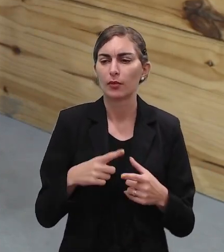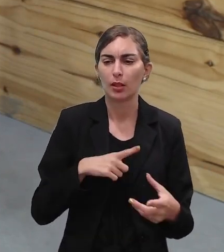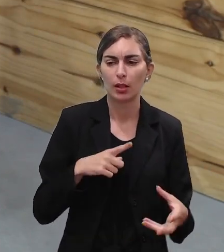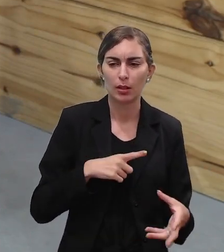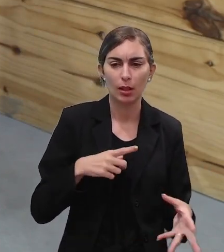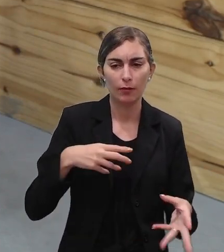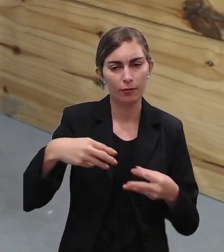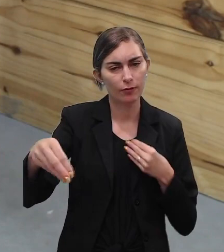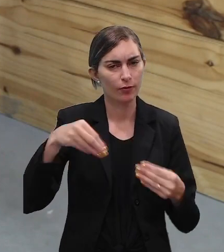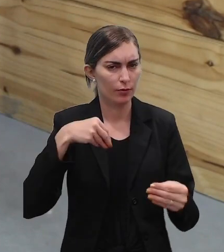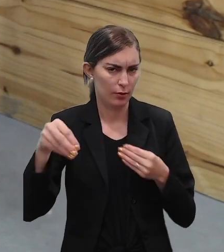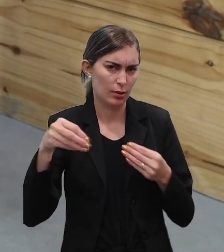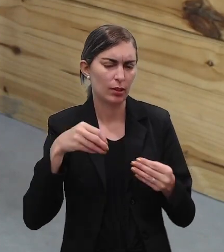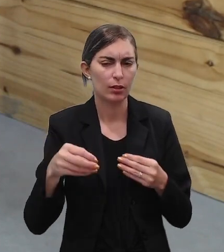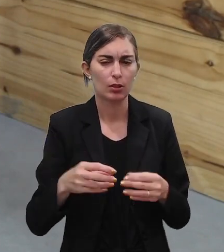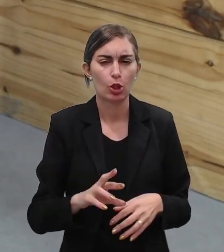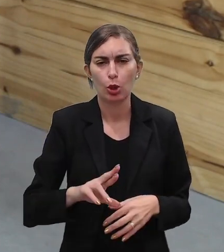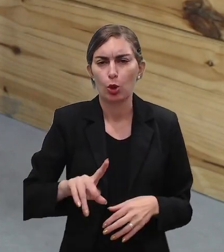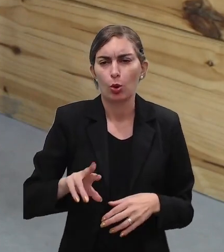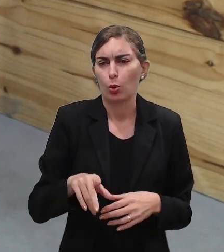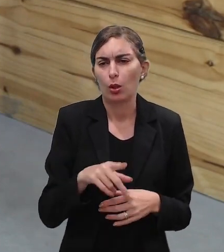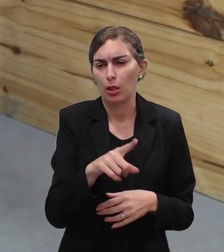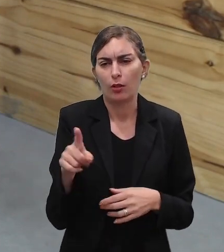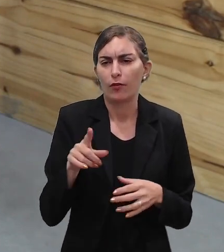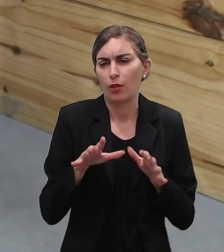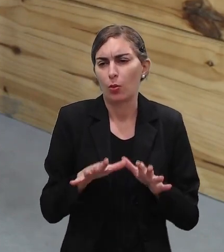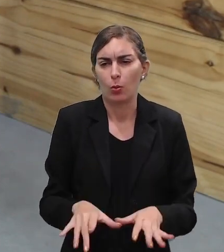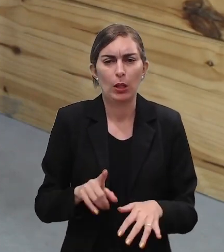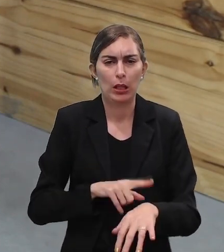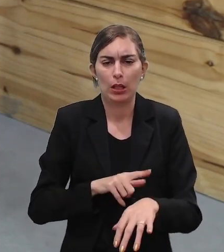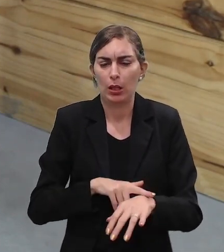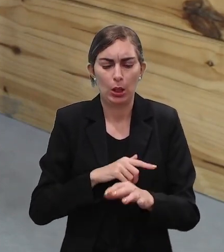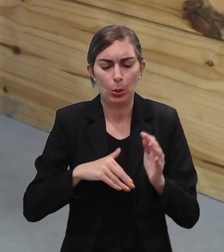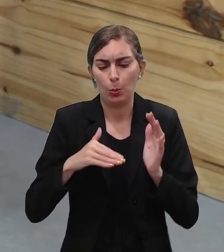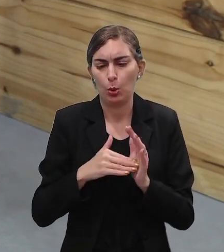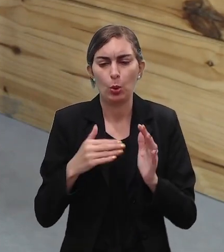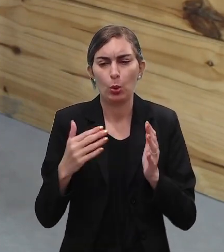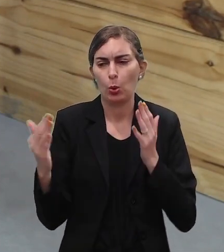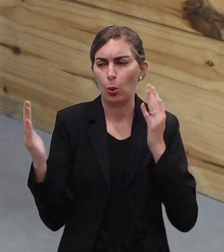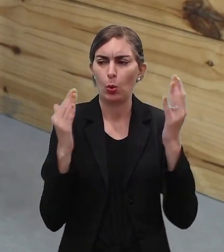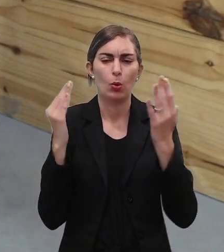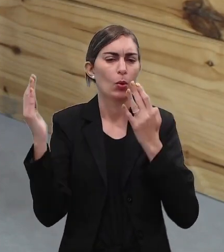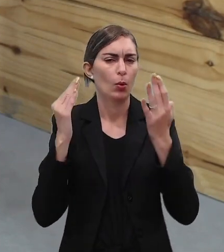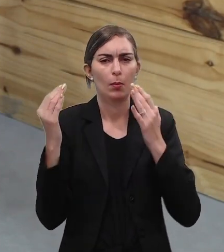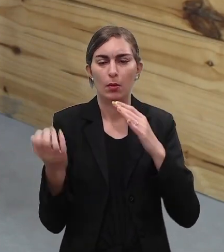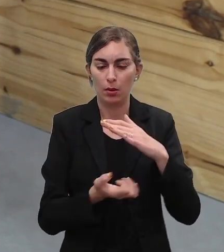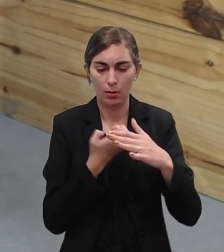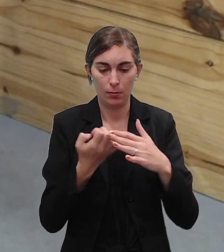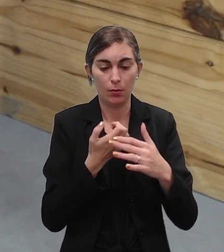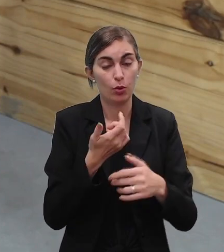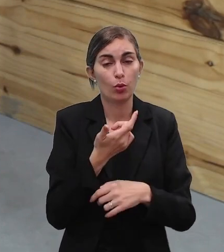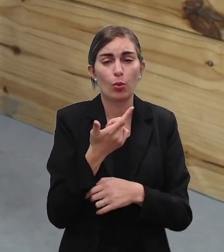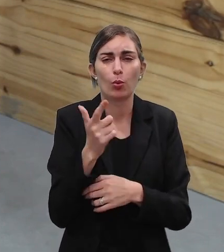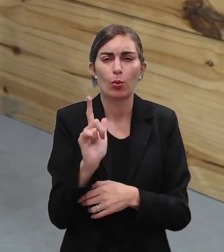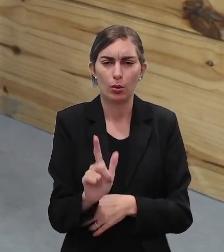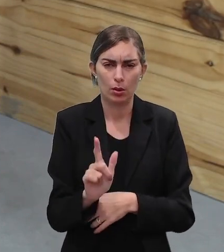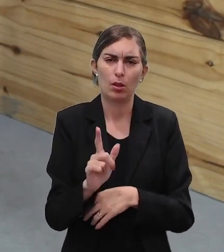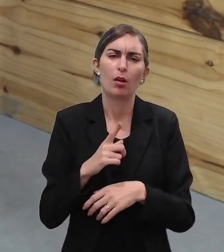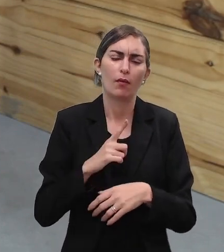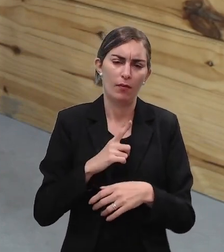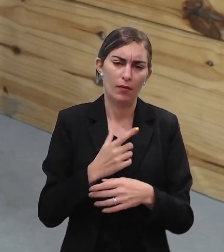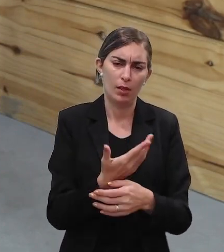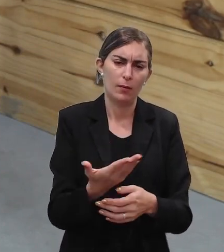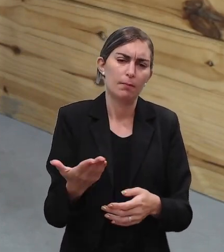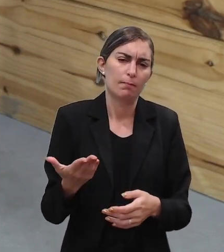certa flexibilidade. Sim. E não assim, se ele ficar o tempo inteiro fazendo essa comparação de uma empresa com a outra, isso vai causar